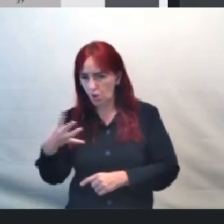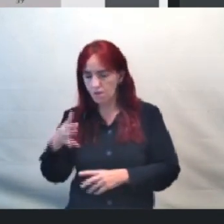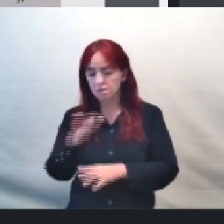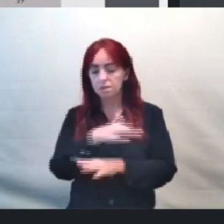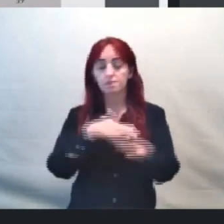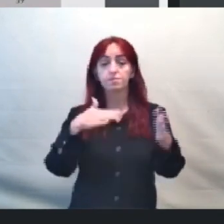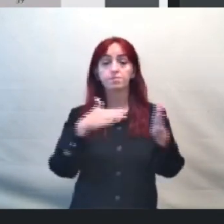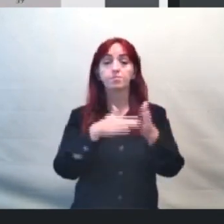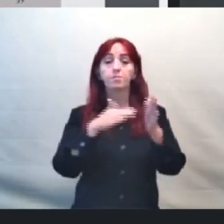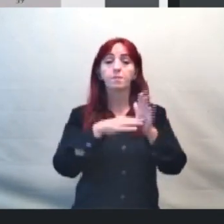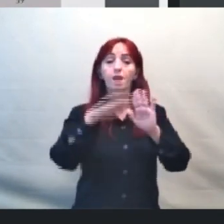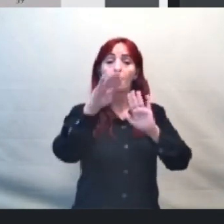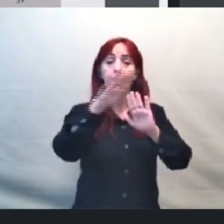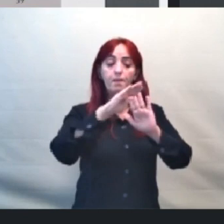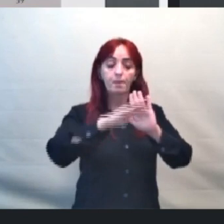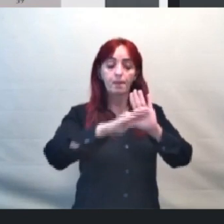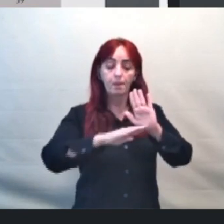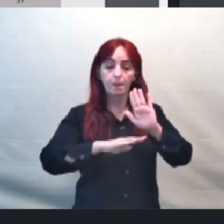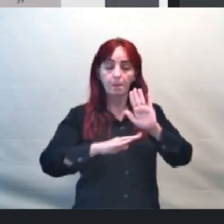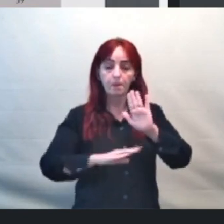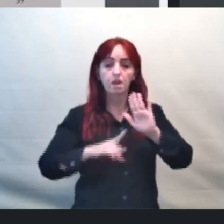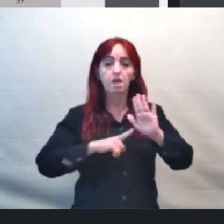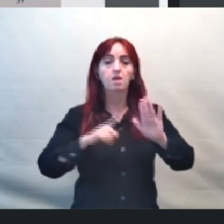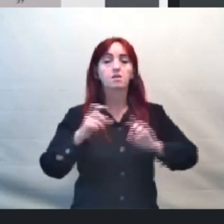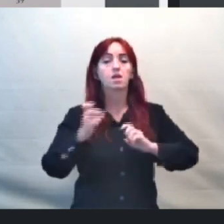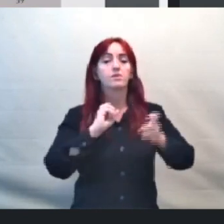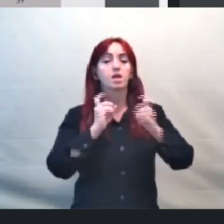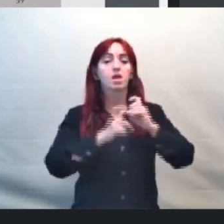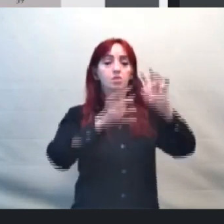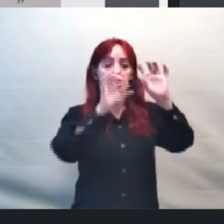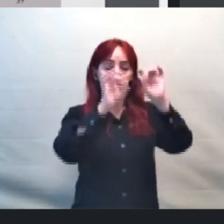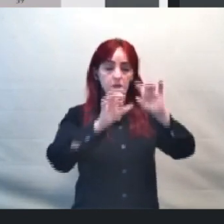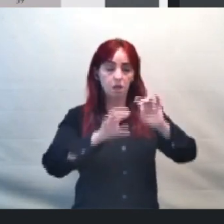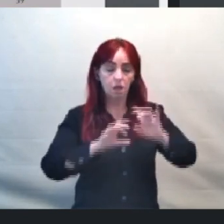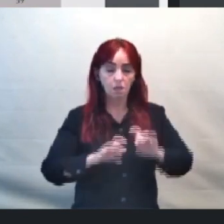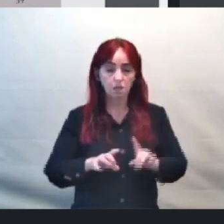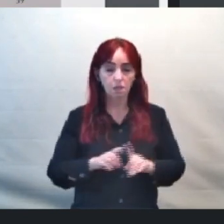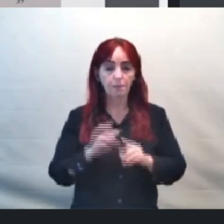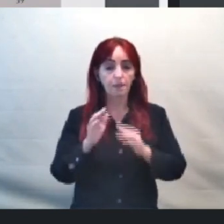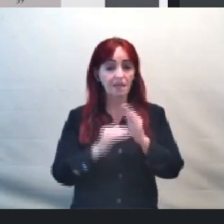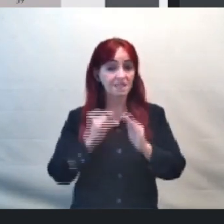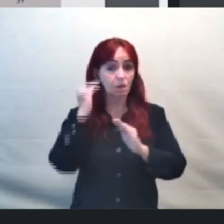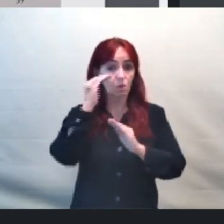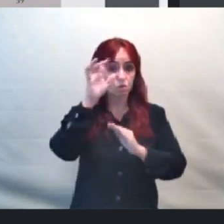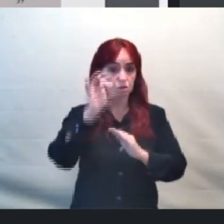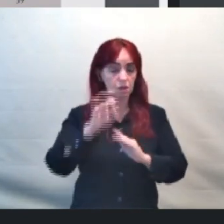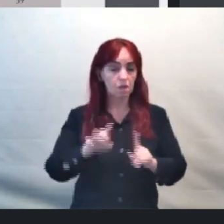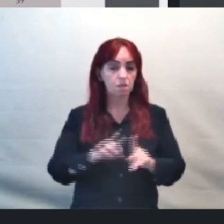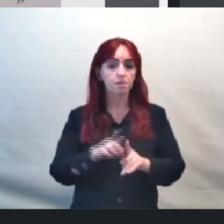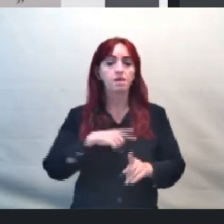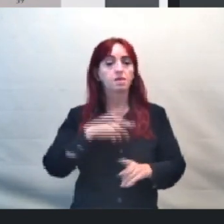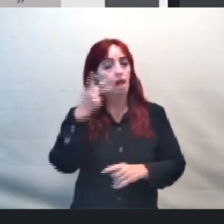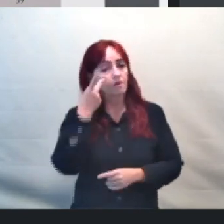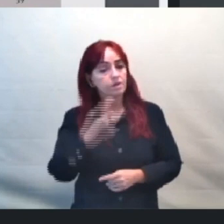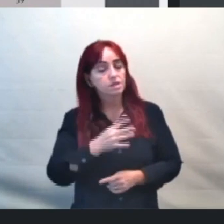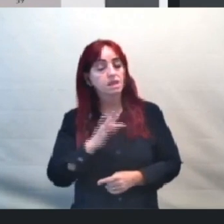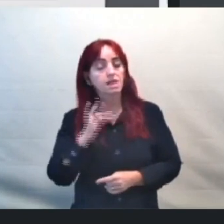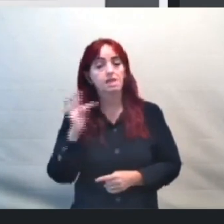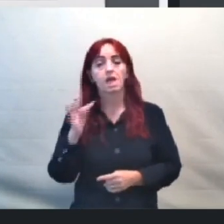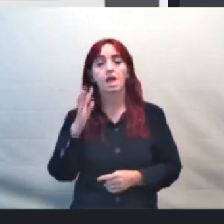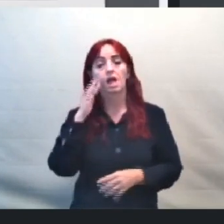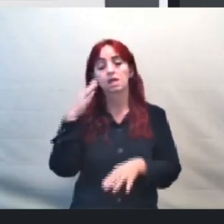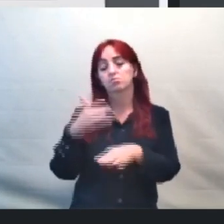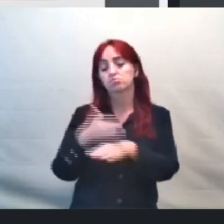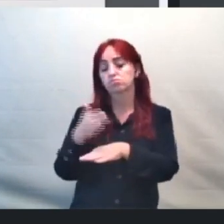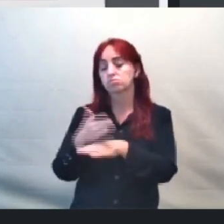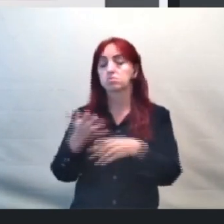de reuniões ordinárias e extraordinárias, muitas visitas técnicas. Quero chamar a atenção aqui,